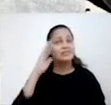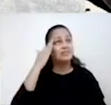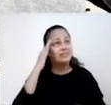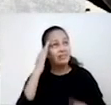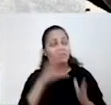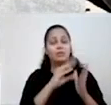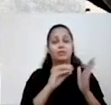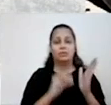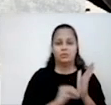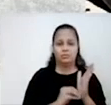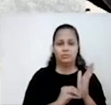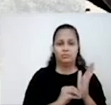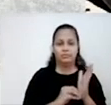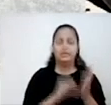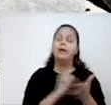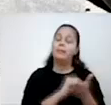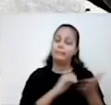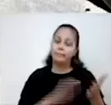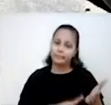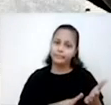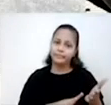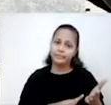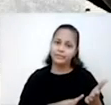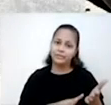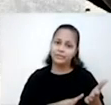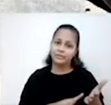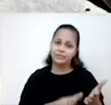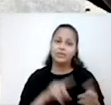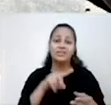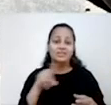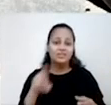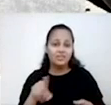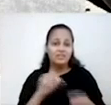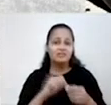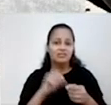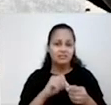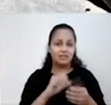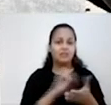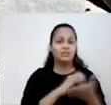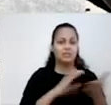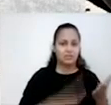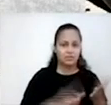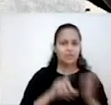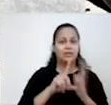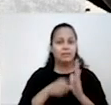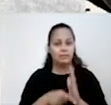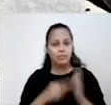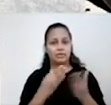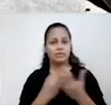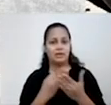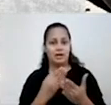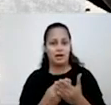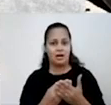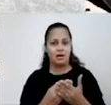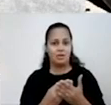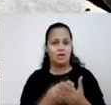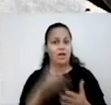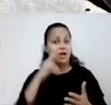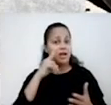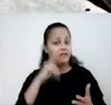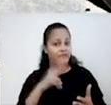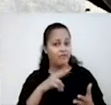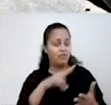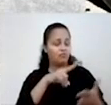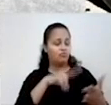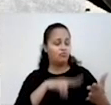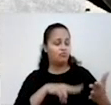dos exercícios. Se vocês conseguirem fazer os exercícios depois das aulas e ao conferir nos gabaritos